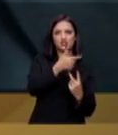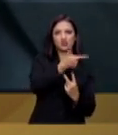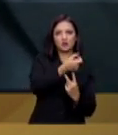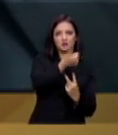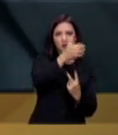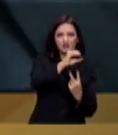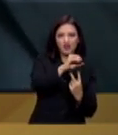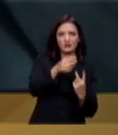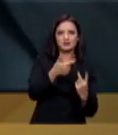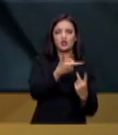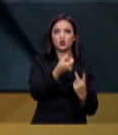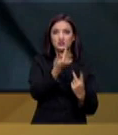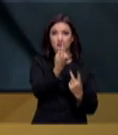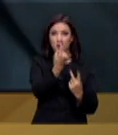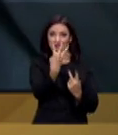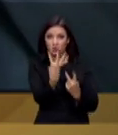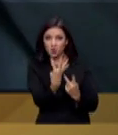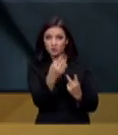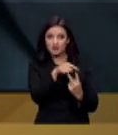559/2010 e a lei